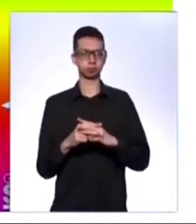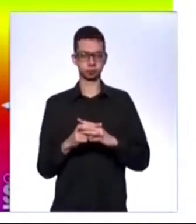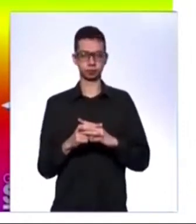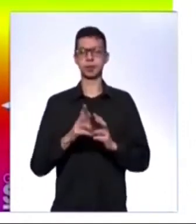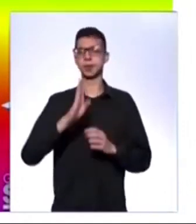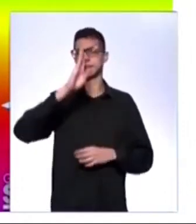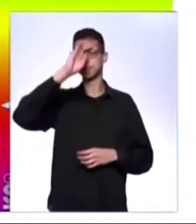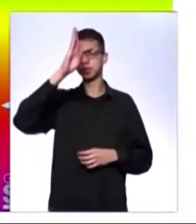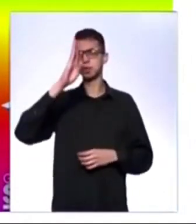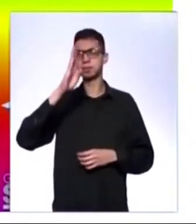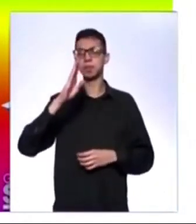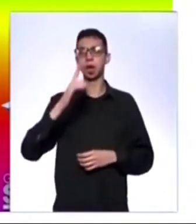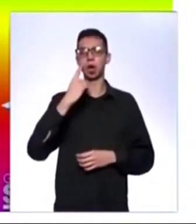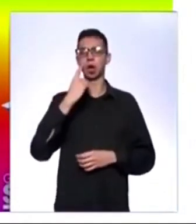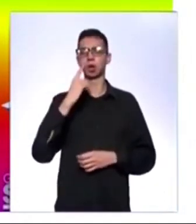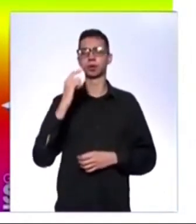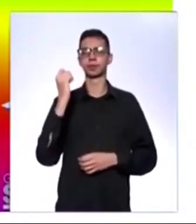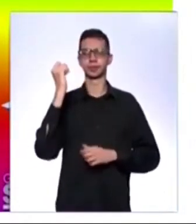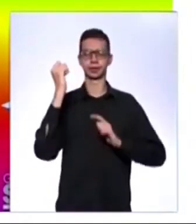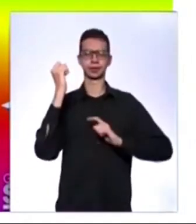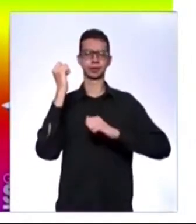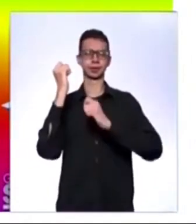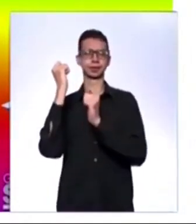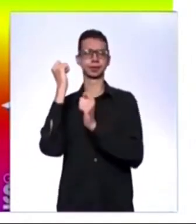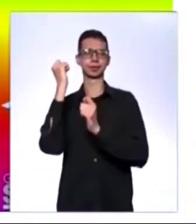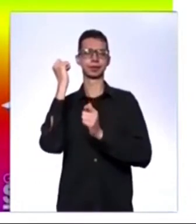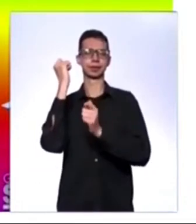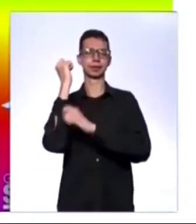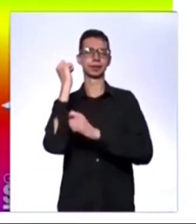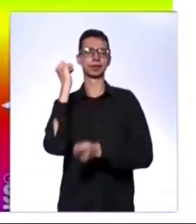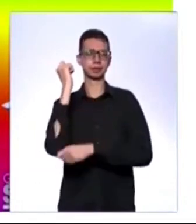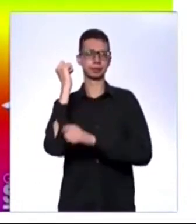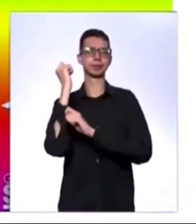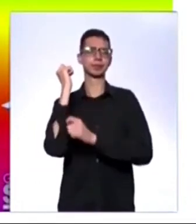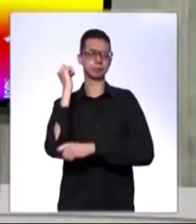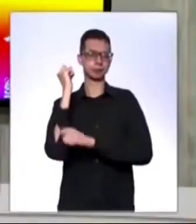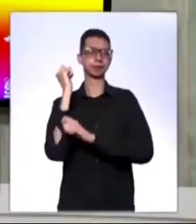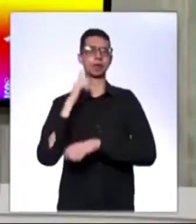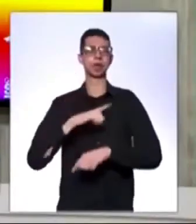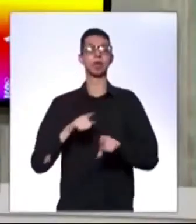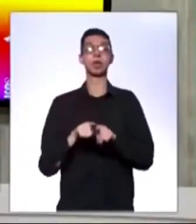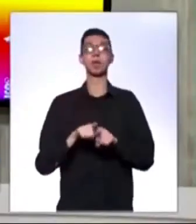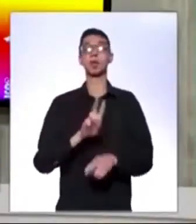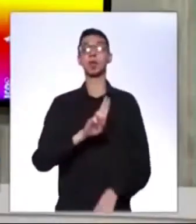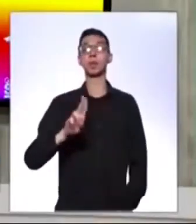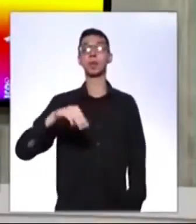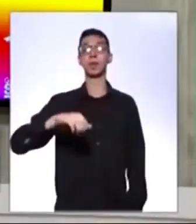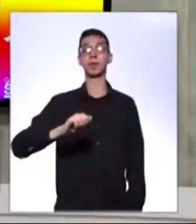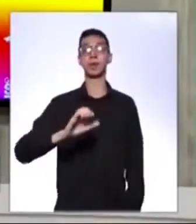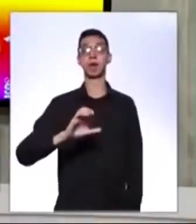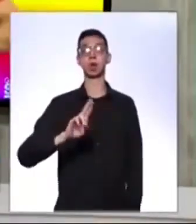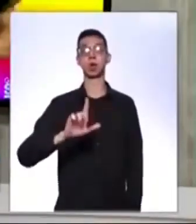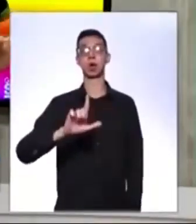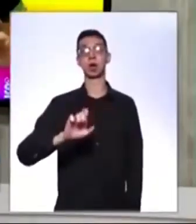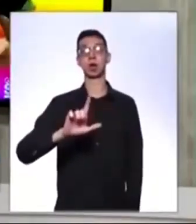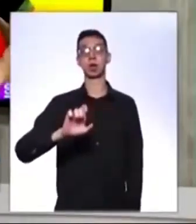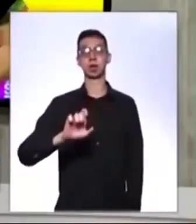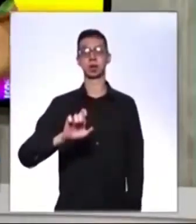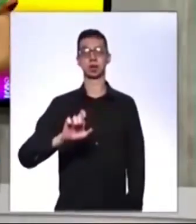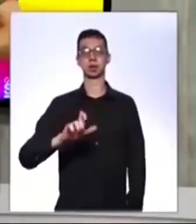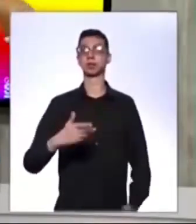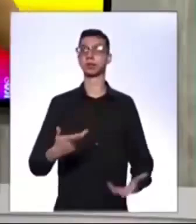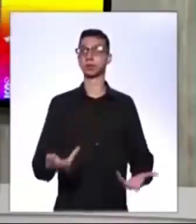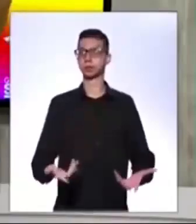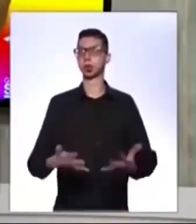é o berimbau. Nós vamos ter o maculelê, que é uma dança, o maculelê, bebê, é babado, fuxique e